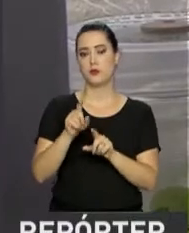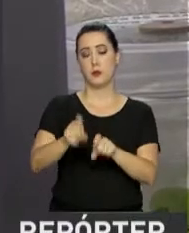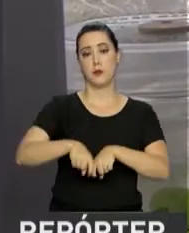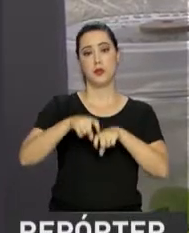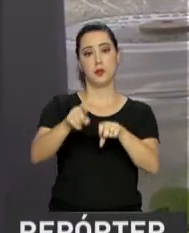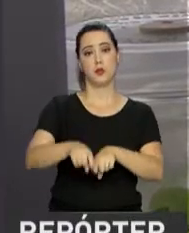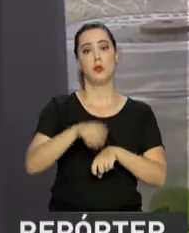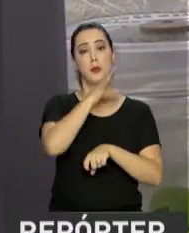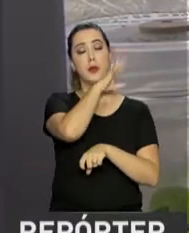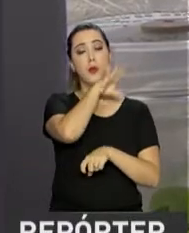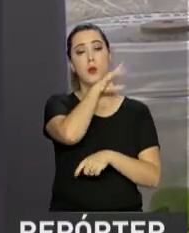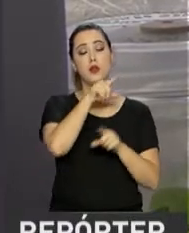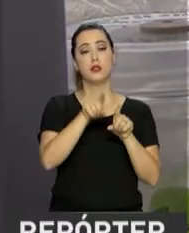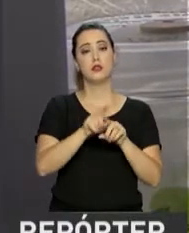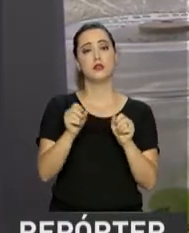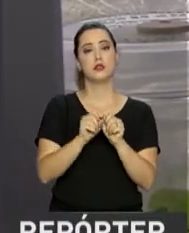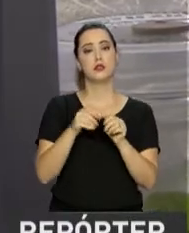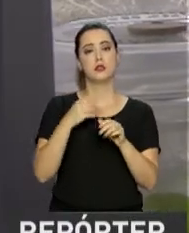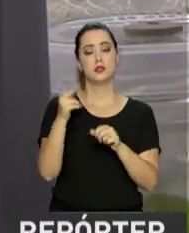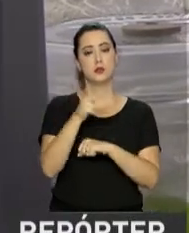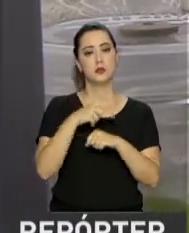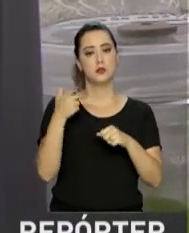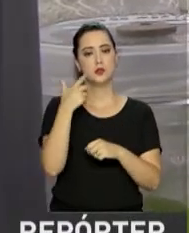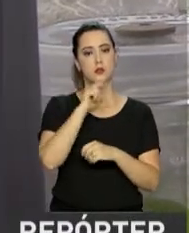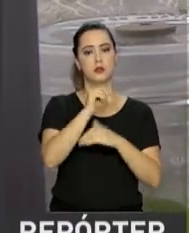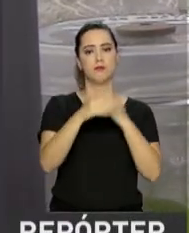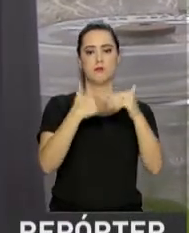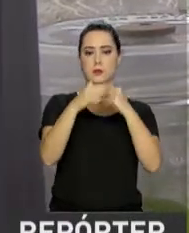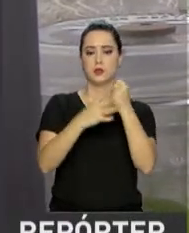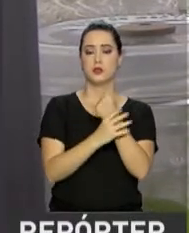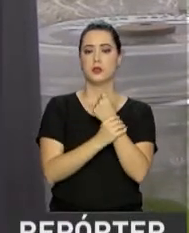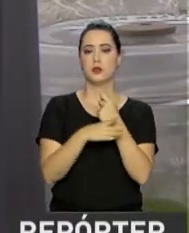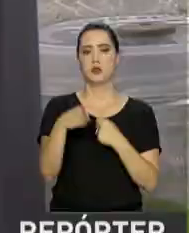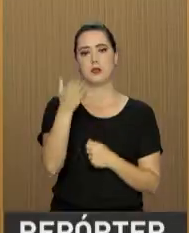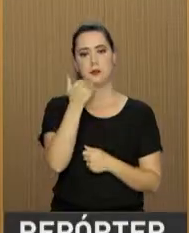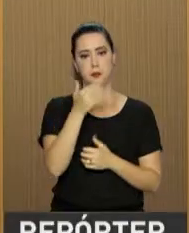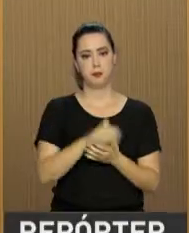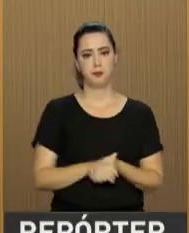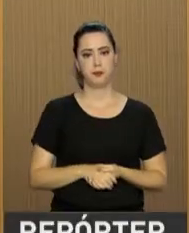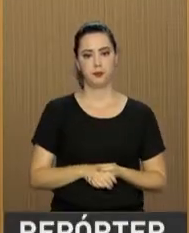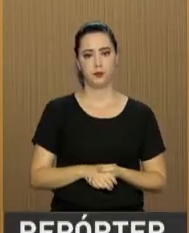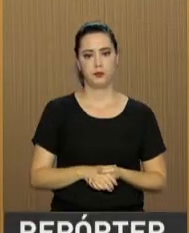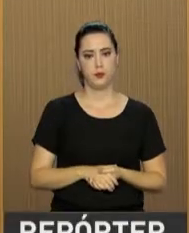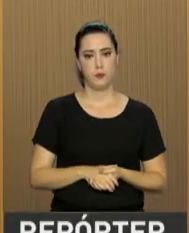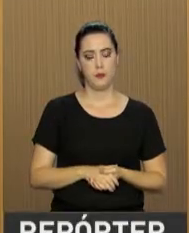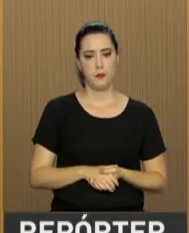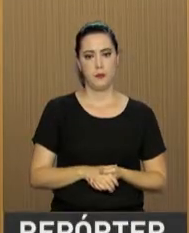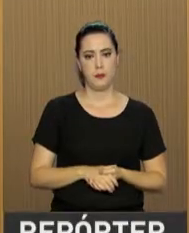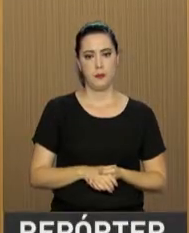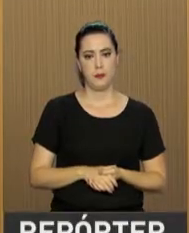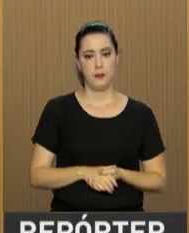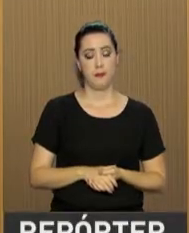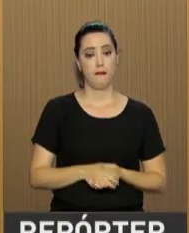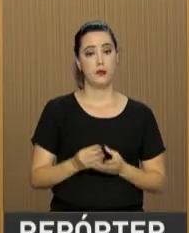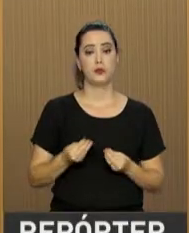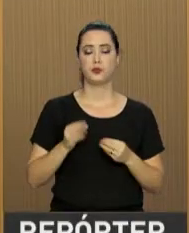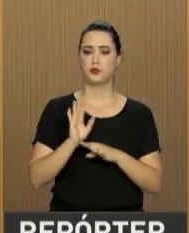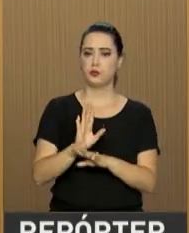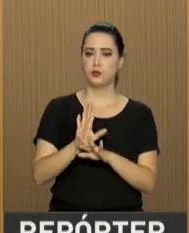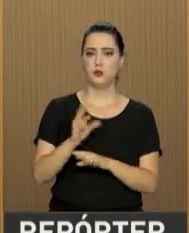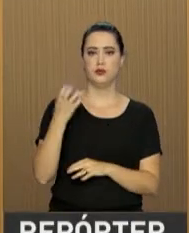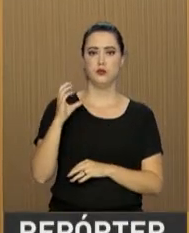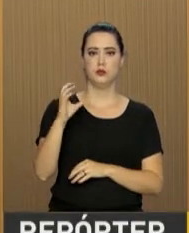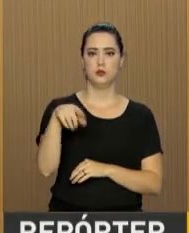agropecuária e fazer com que o país pudesse alcançar segurança alimentar isso levou a ciência levou os